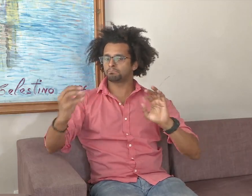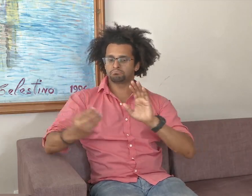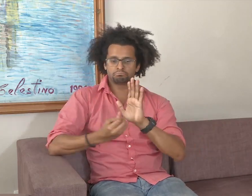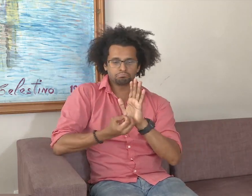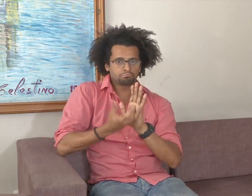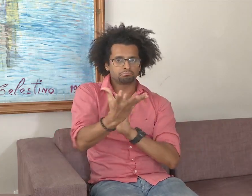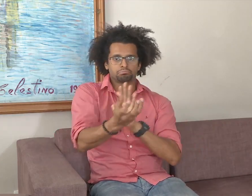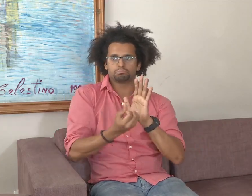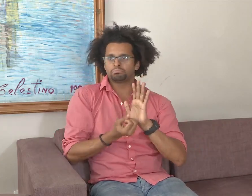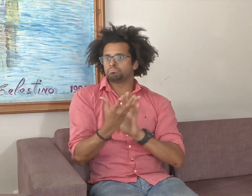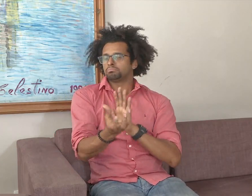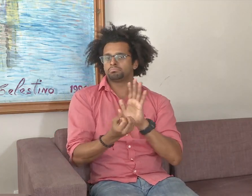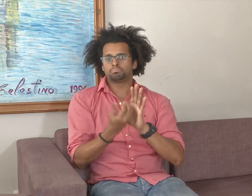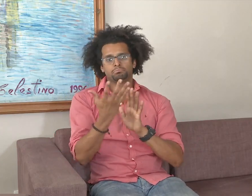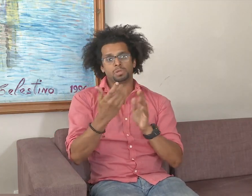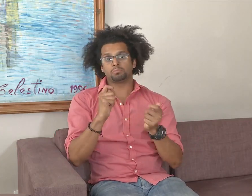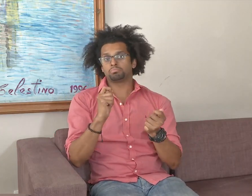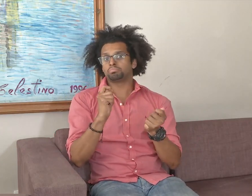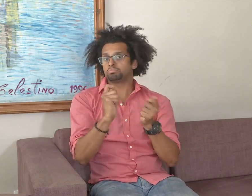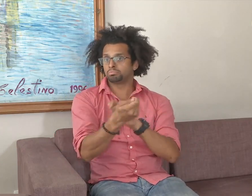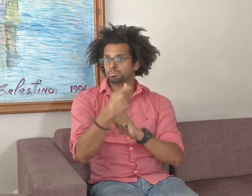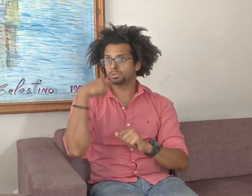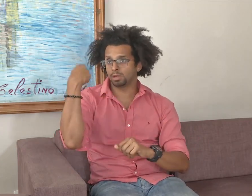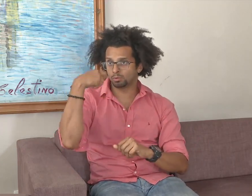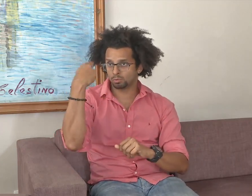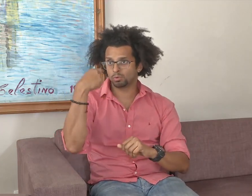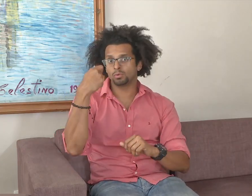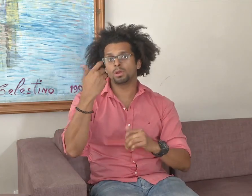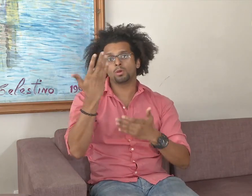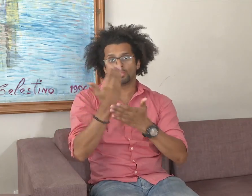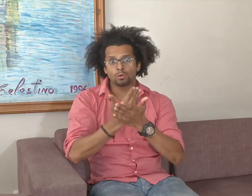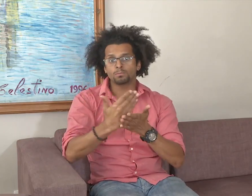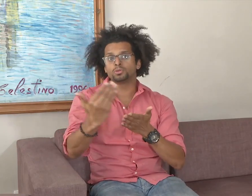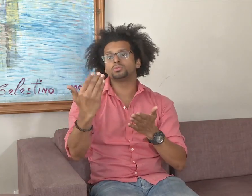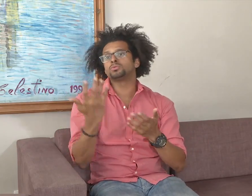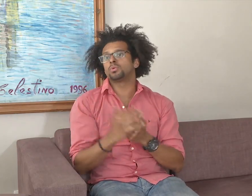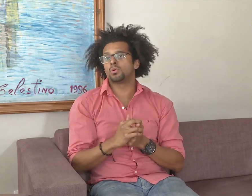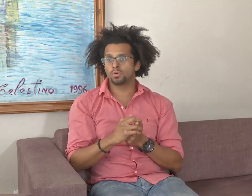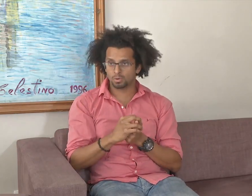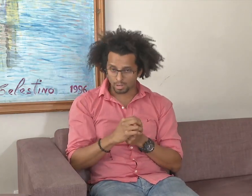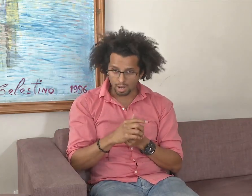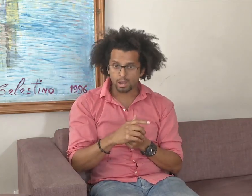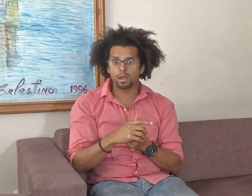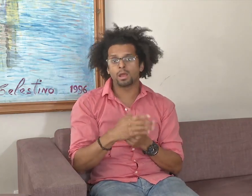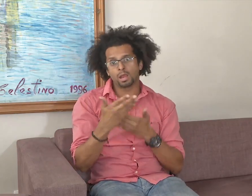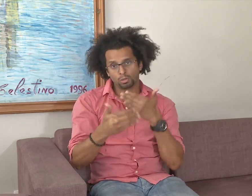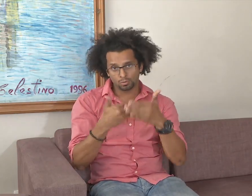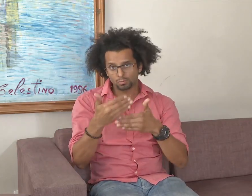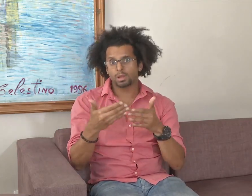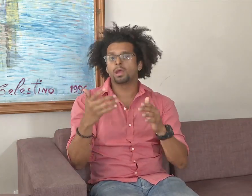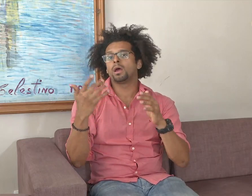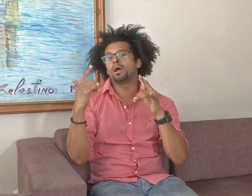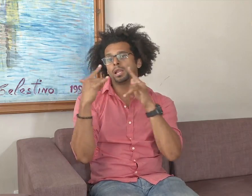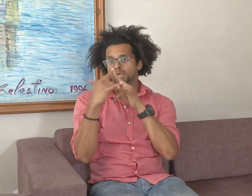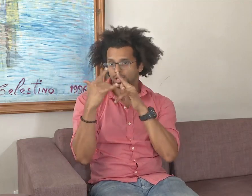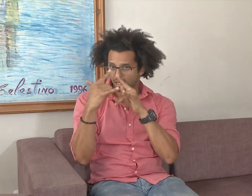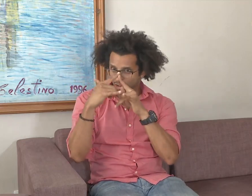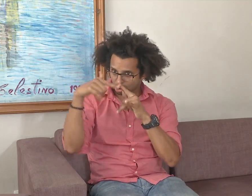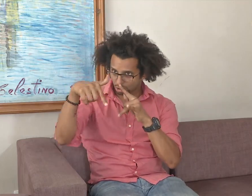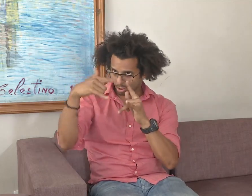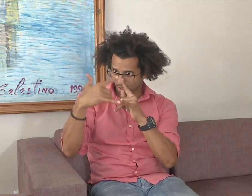mim, por meio dessa produção artística. E também assim começou o meu trabalho como